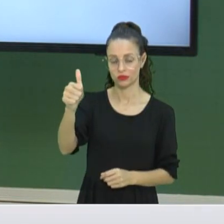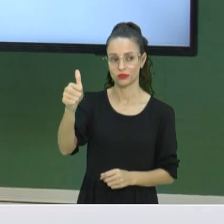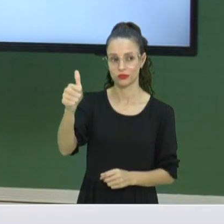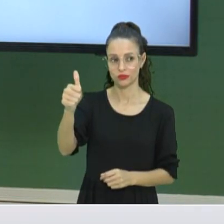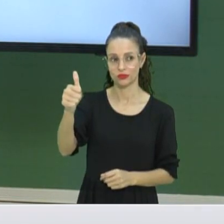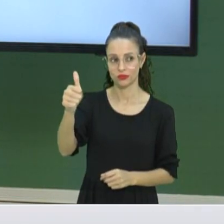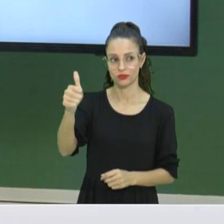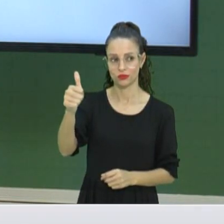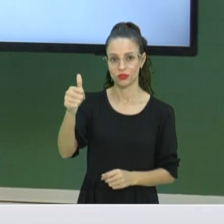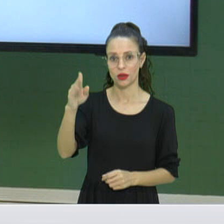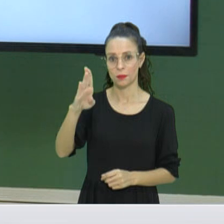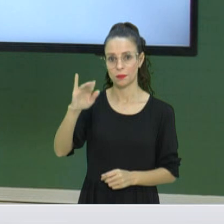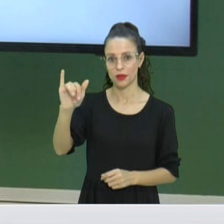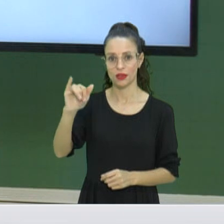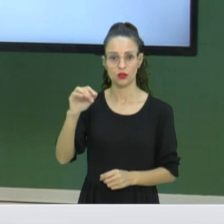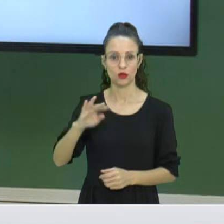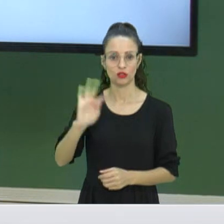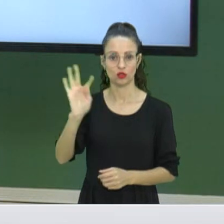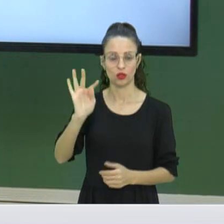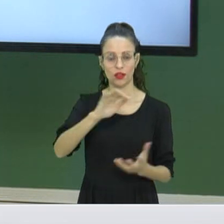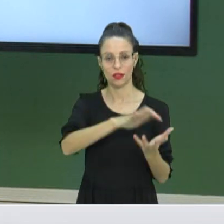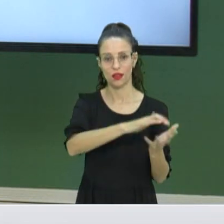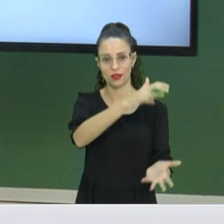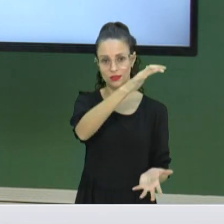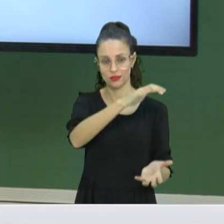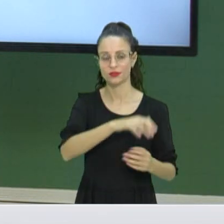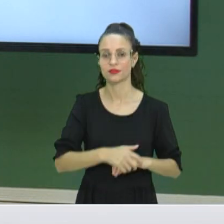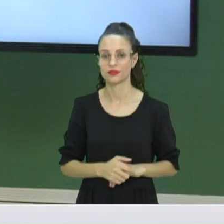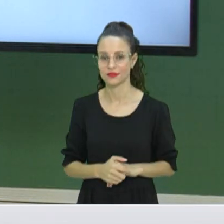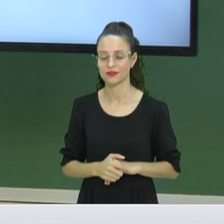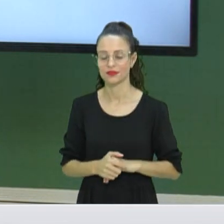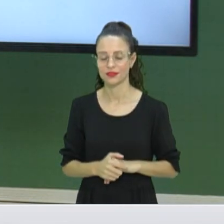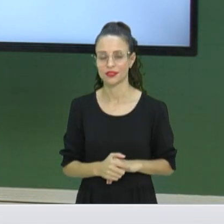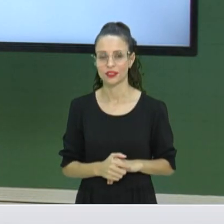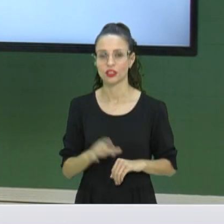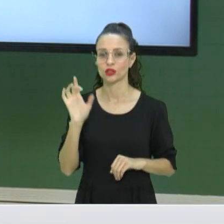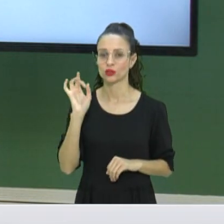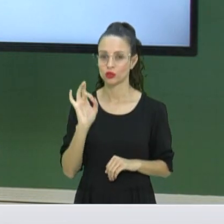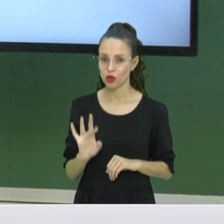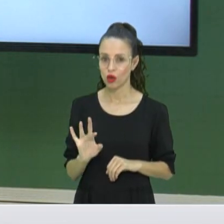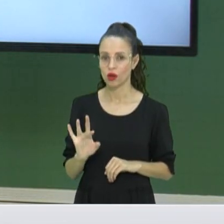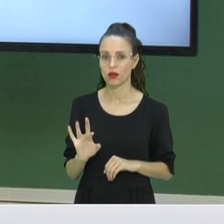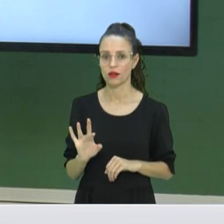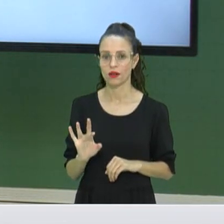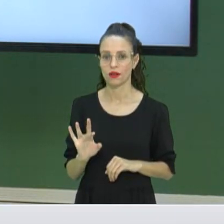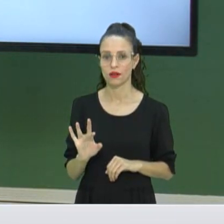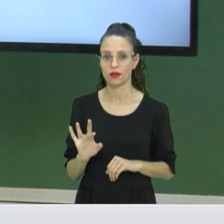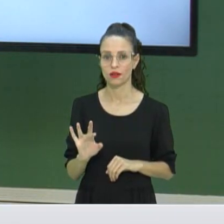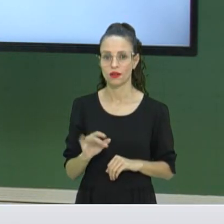né, bilhões de toneladas e só